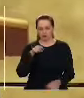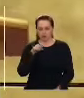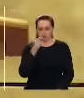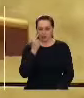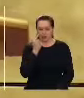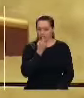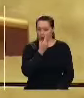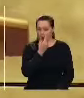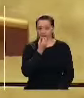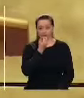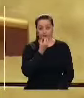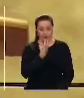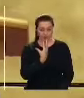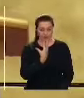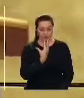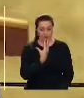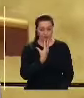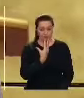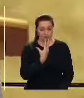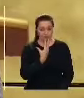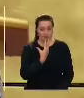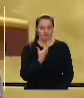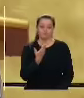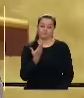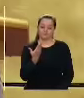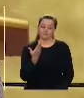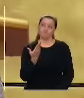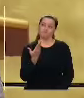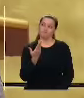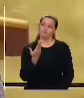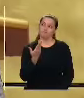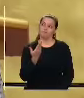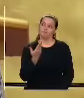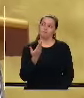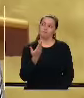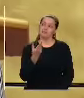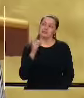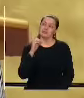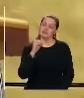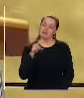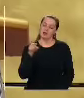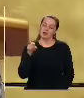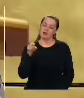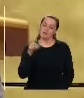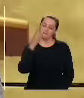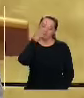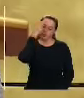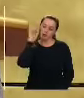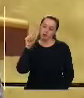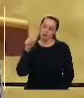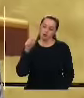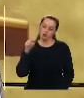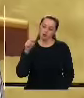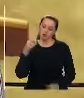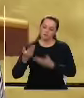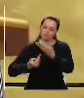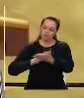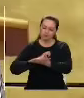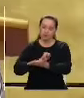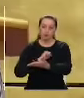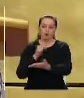olhos em relação à pessoa amada, esses bons olhos